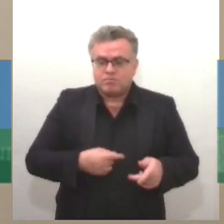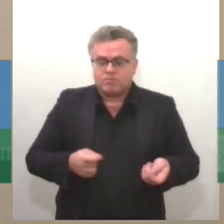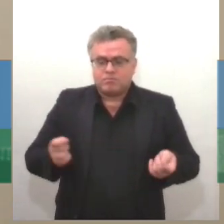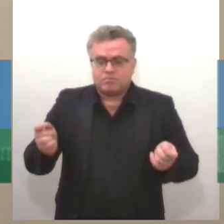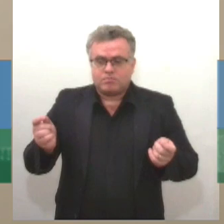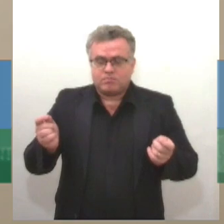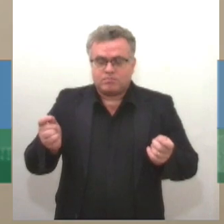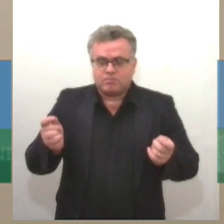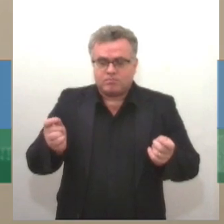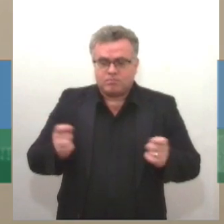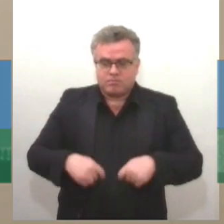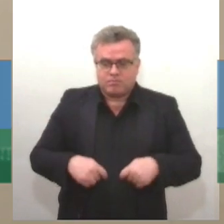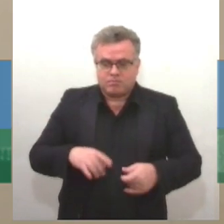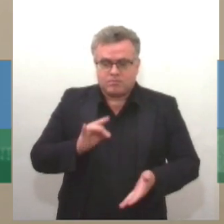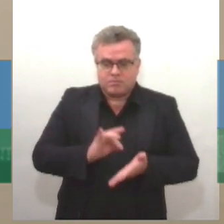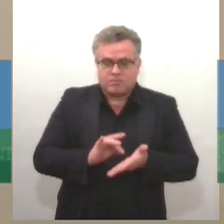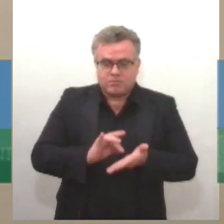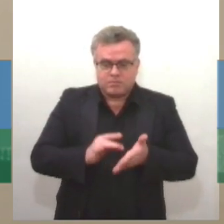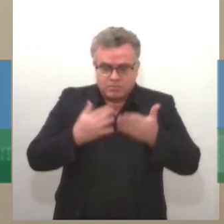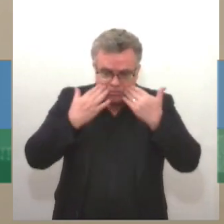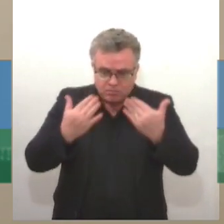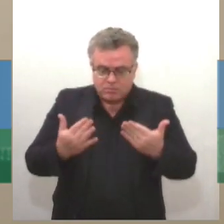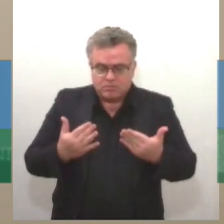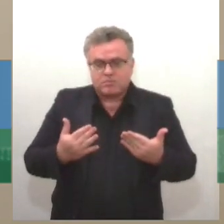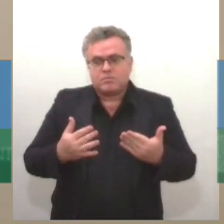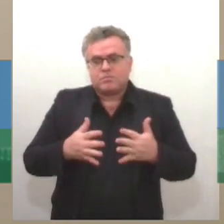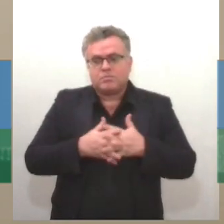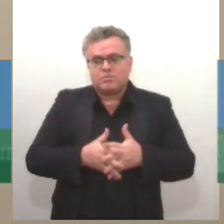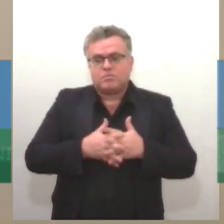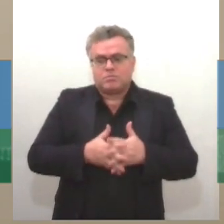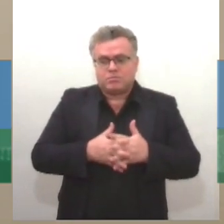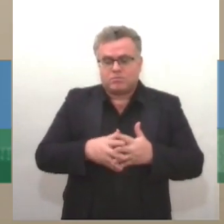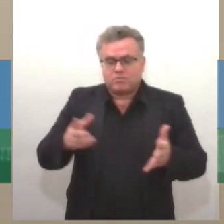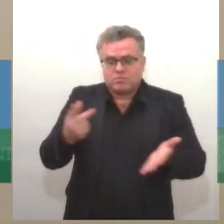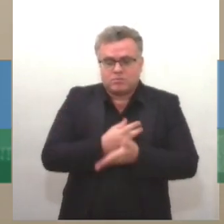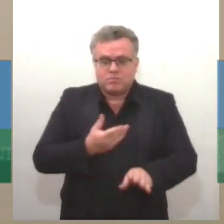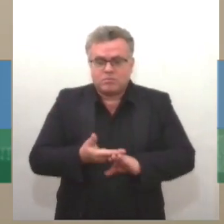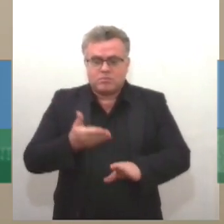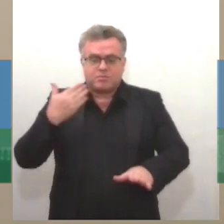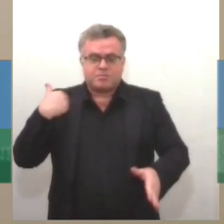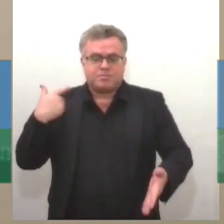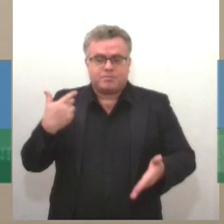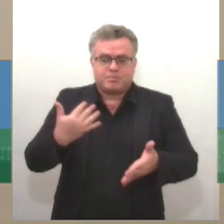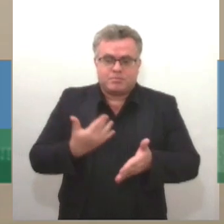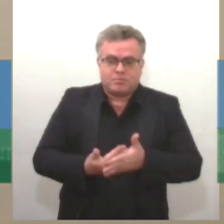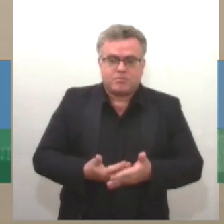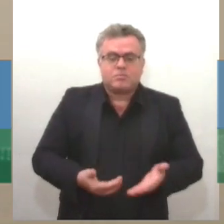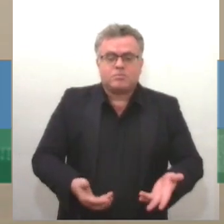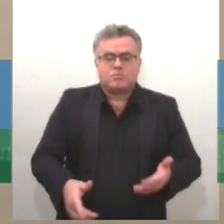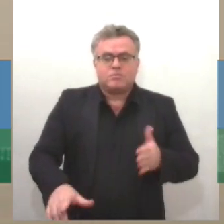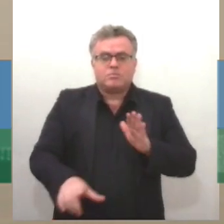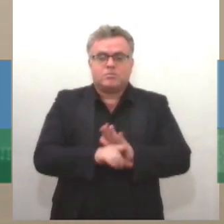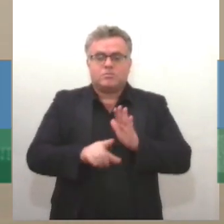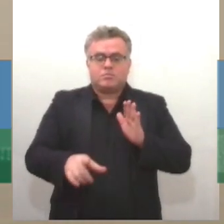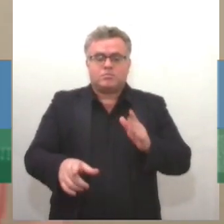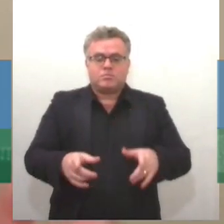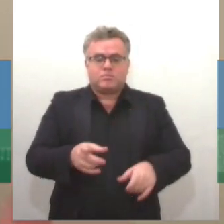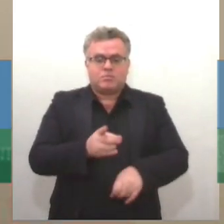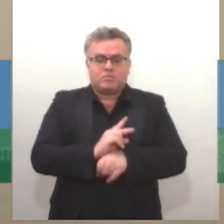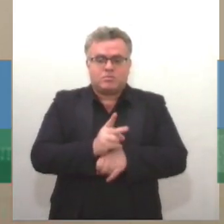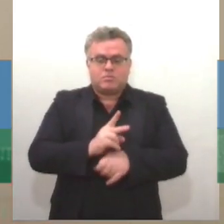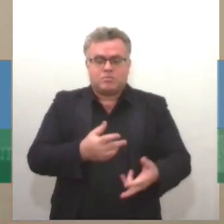verdadeiro descompasso com tudo que foi conquistado com a Lei de Responsabilidade Fiscal. No entanto, como eu